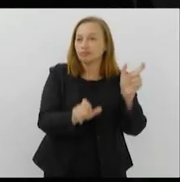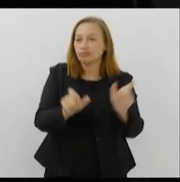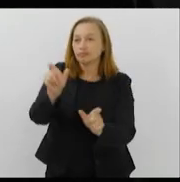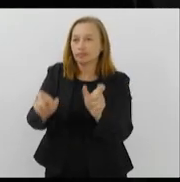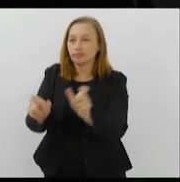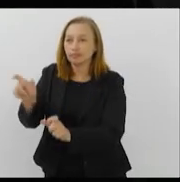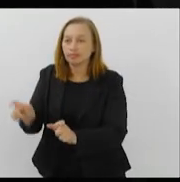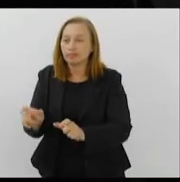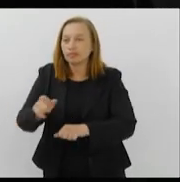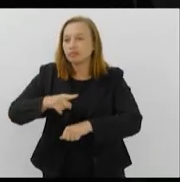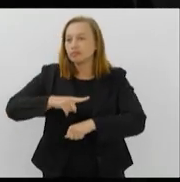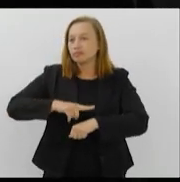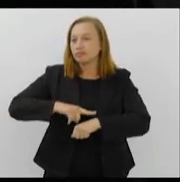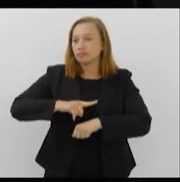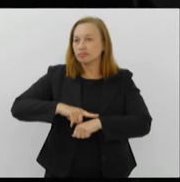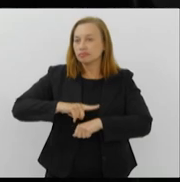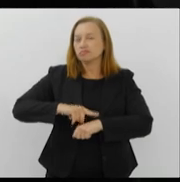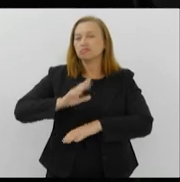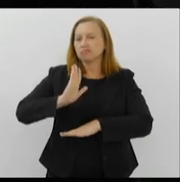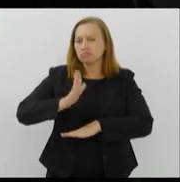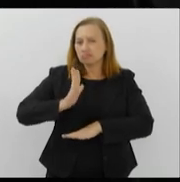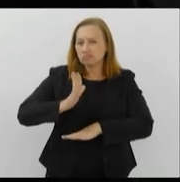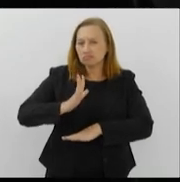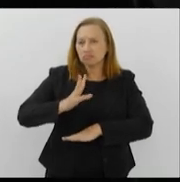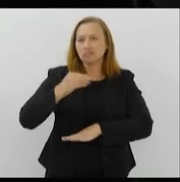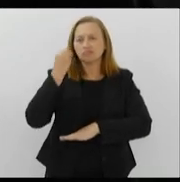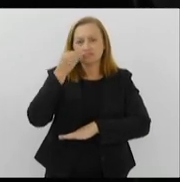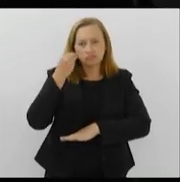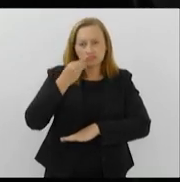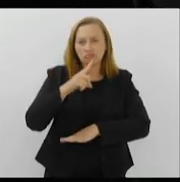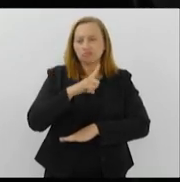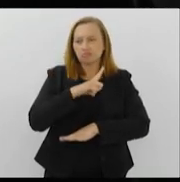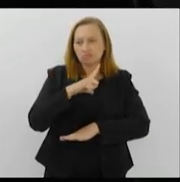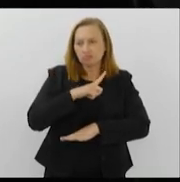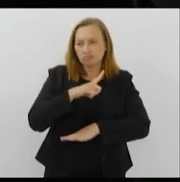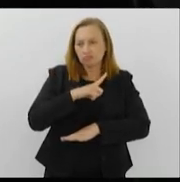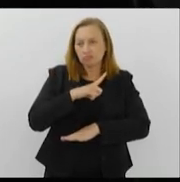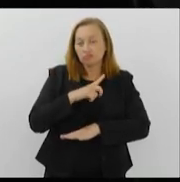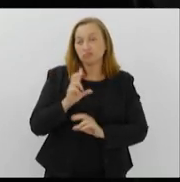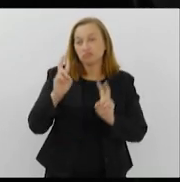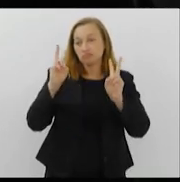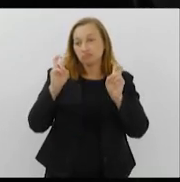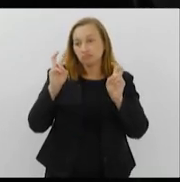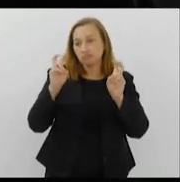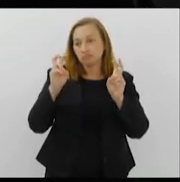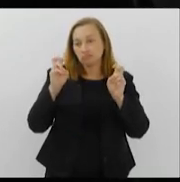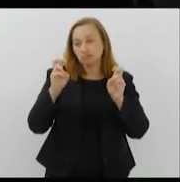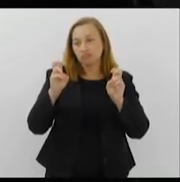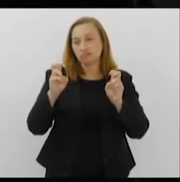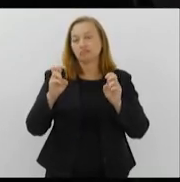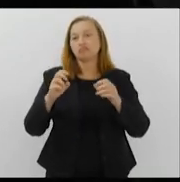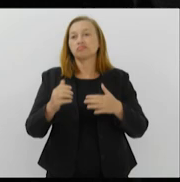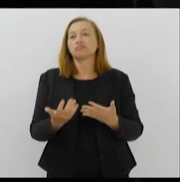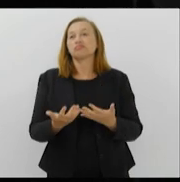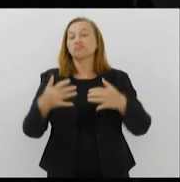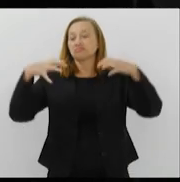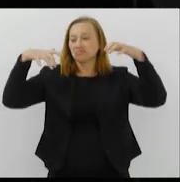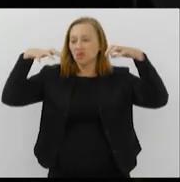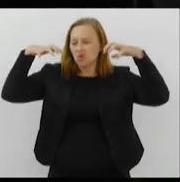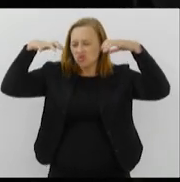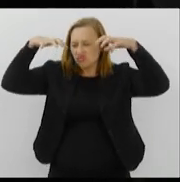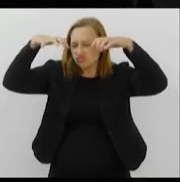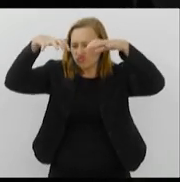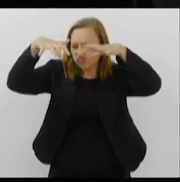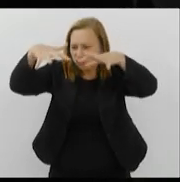momentos que todos nós já passamos, que são questões dos desastres naturais. Eu estou falando aqui